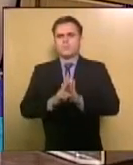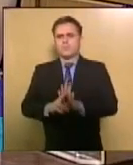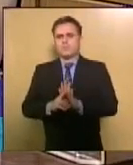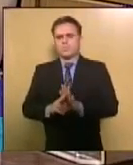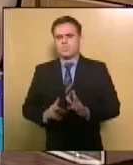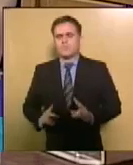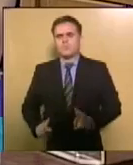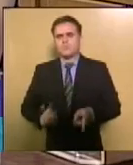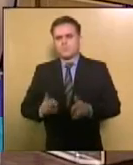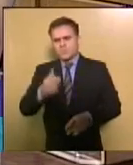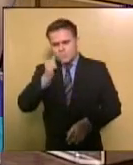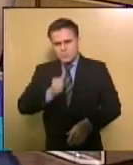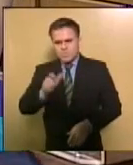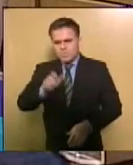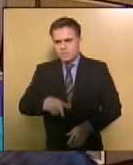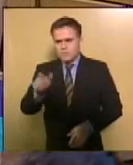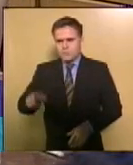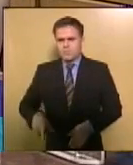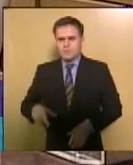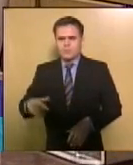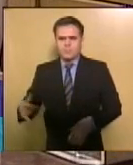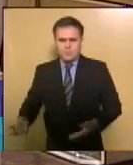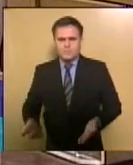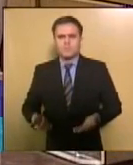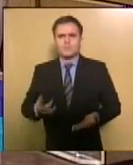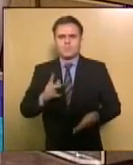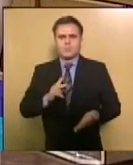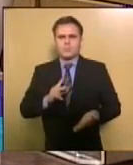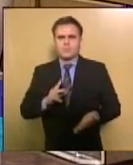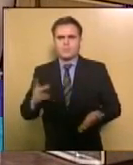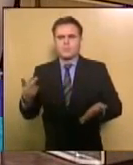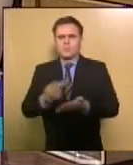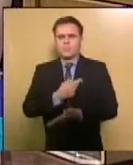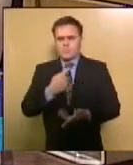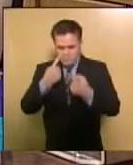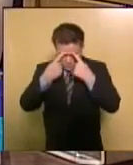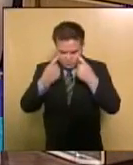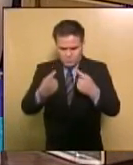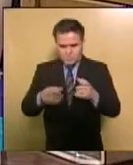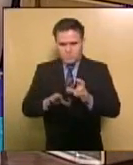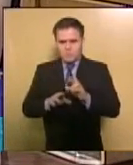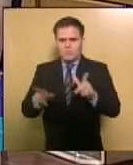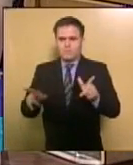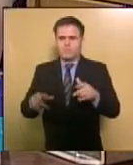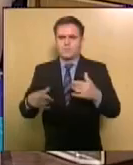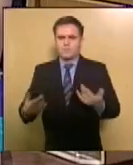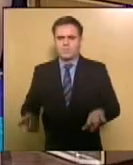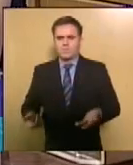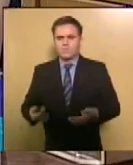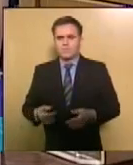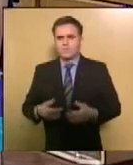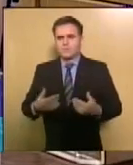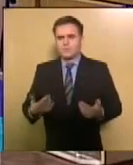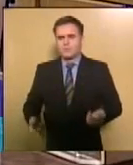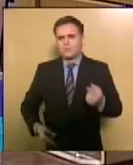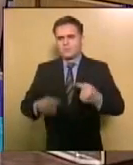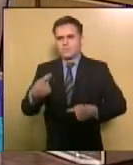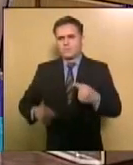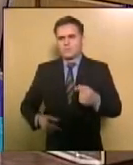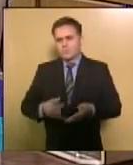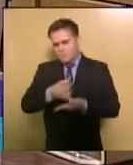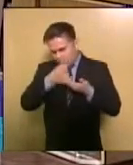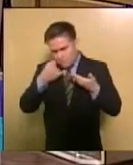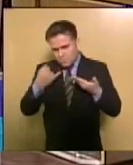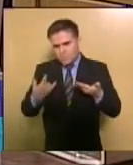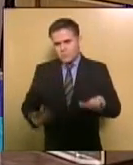mulher eh a dinâmica para chegar à violência letal el é completamente diferente a gente tava discutindo política de drogas e como